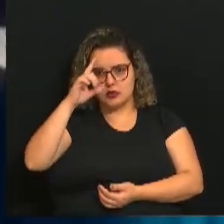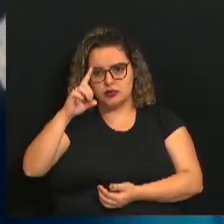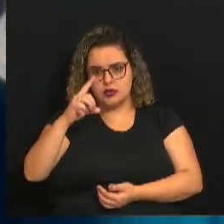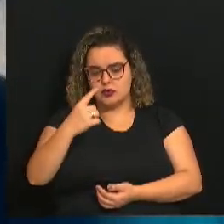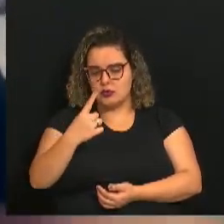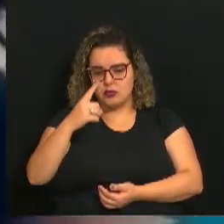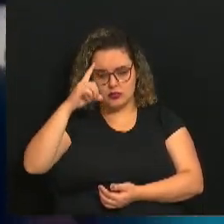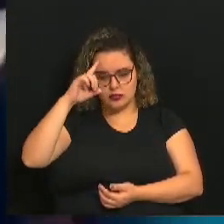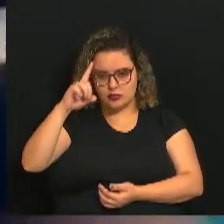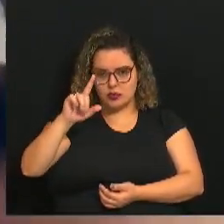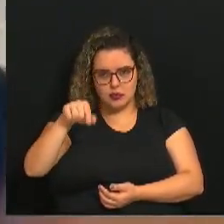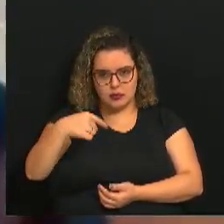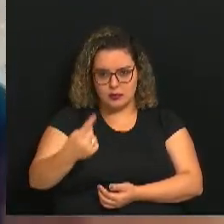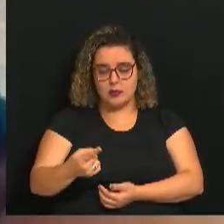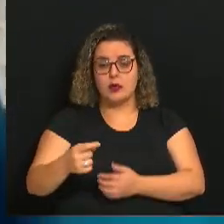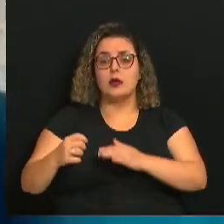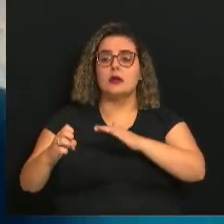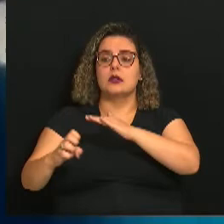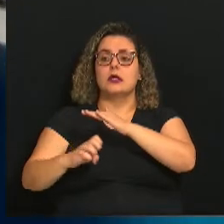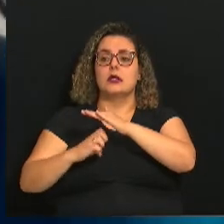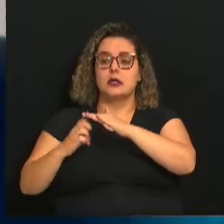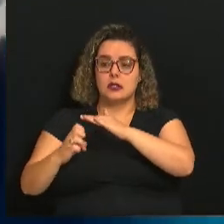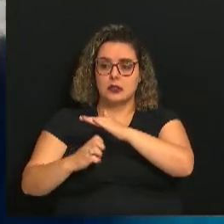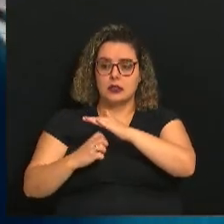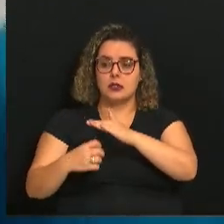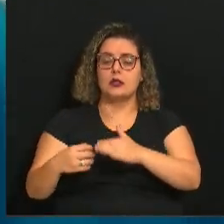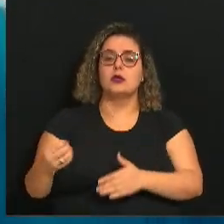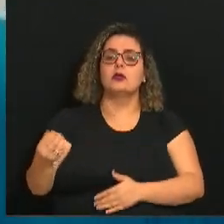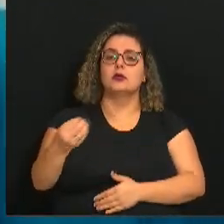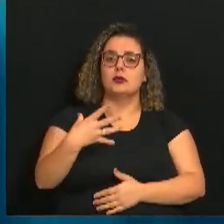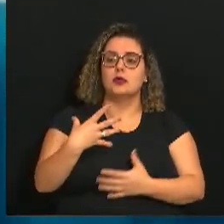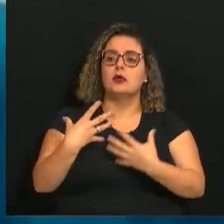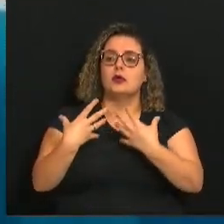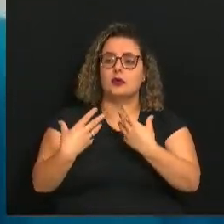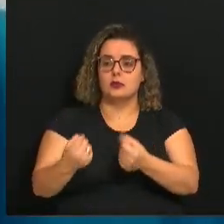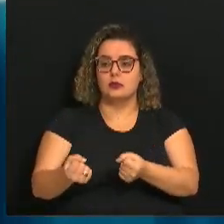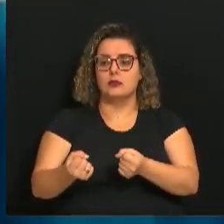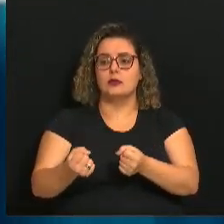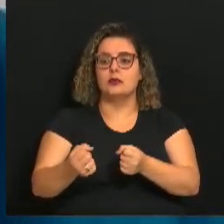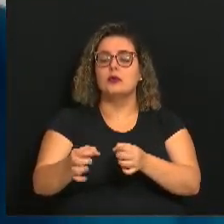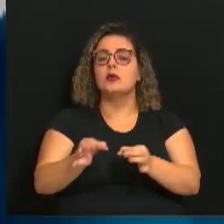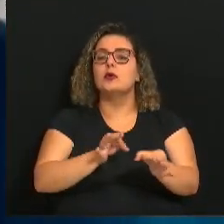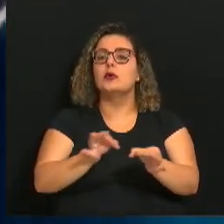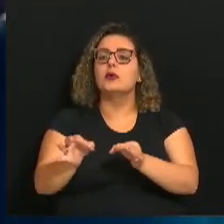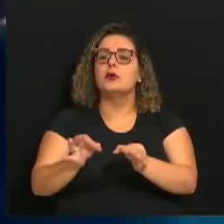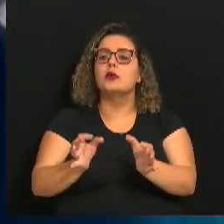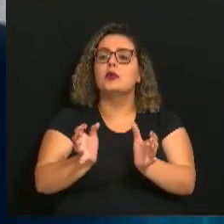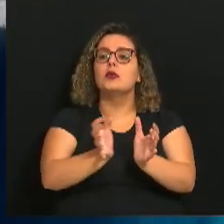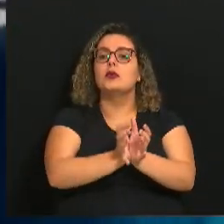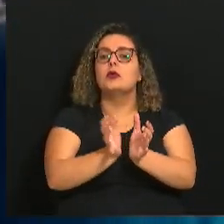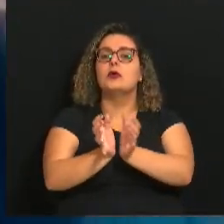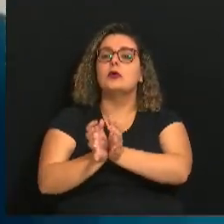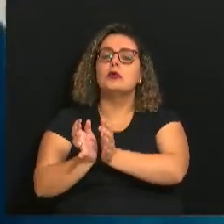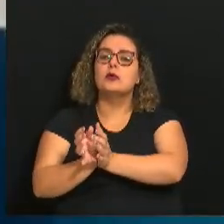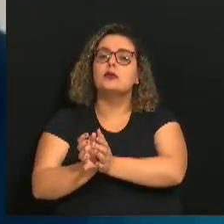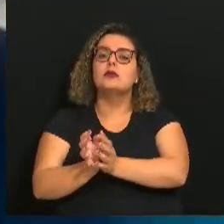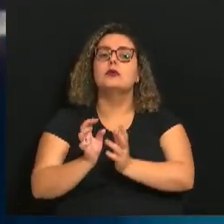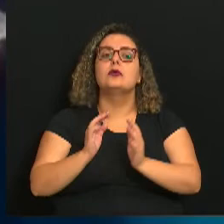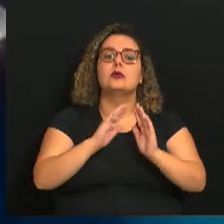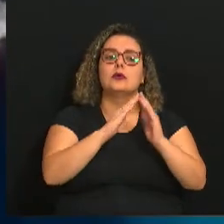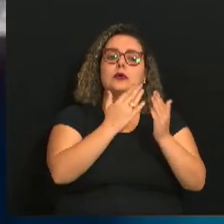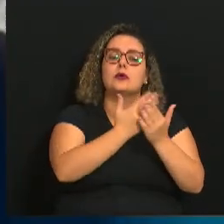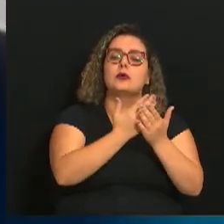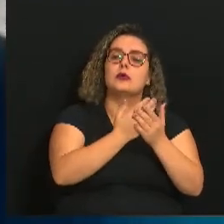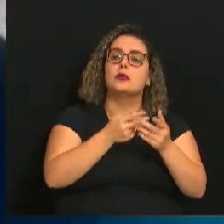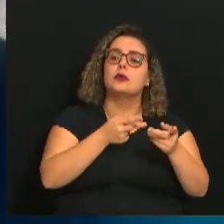recebeu a informação que a empresa, a nova que assumiu, organizou equipes para ir nas escolas, né,